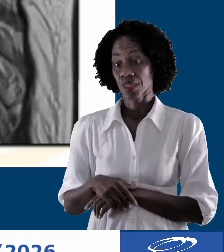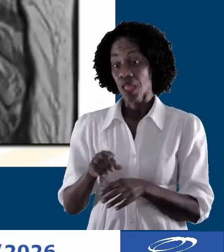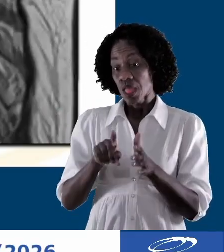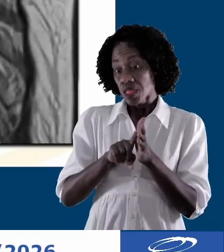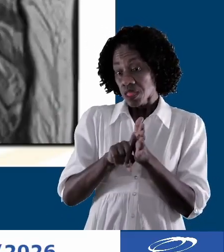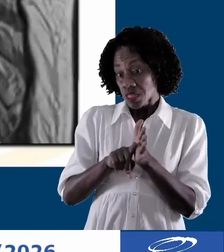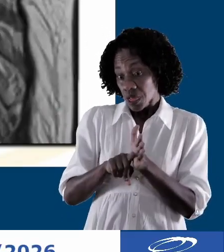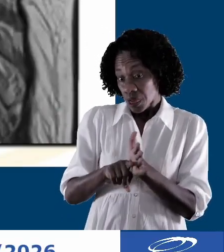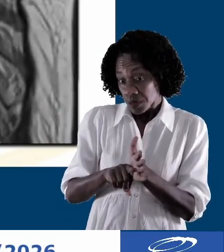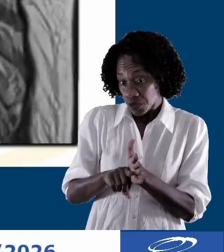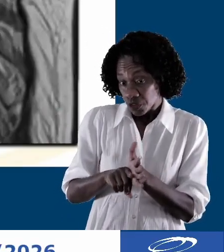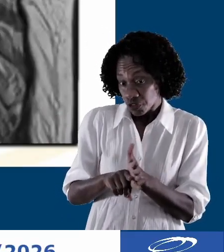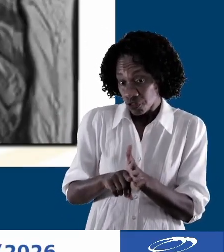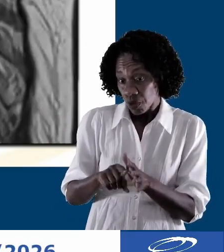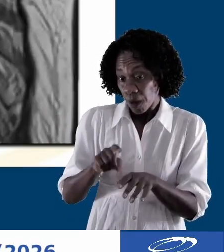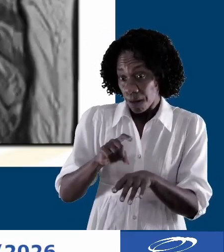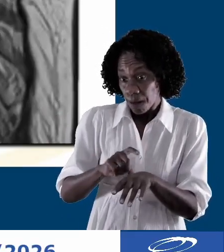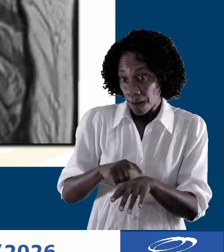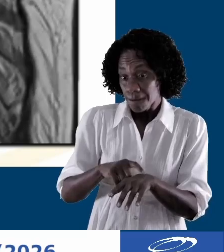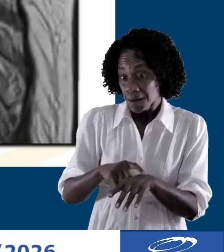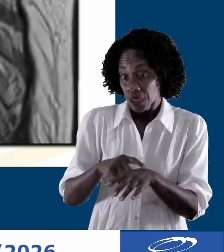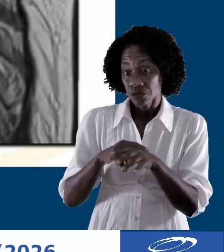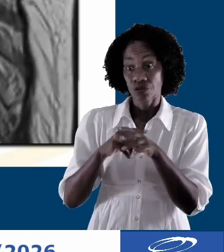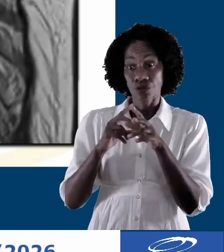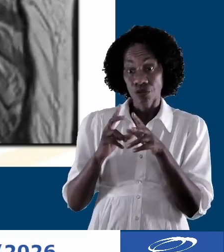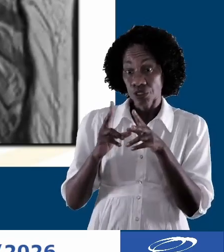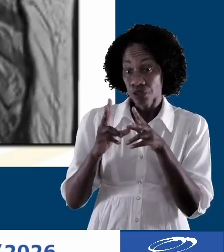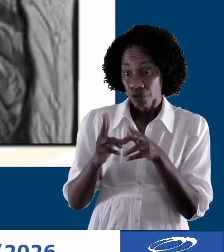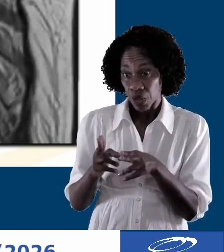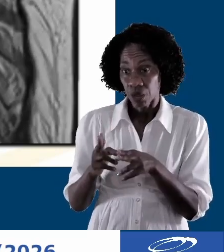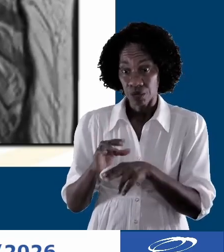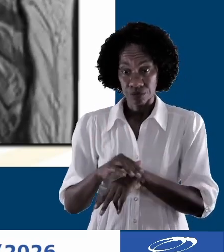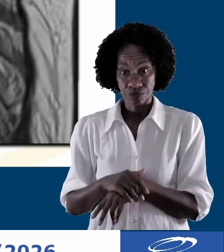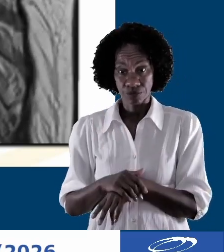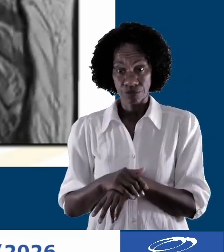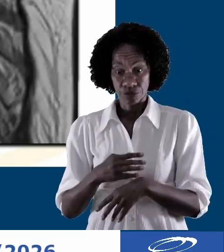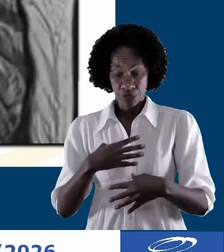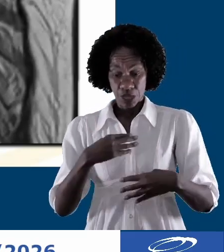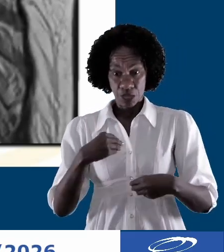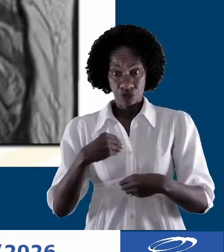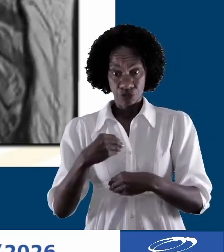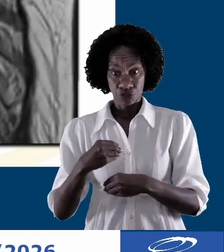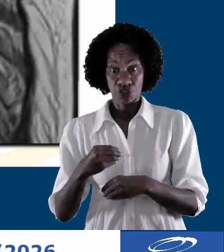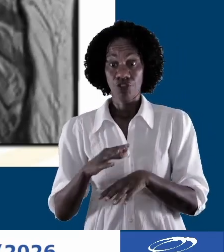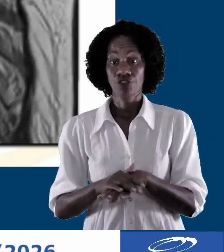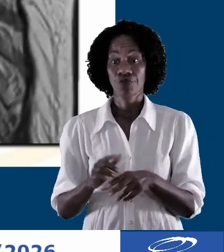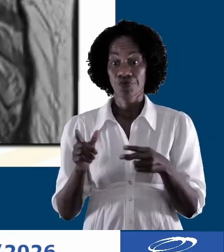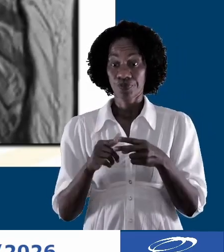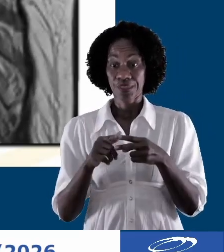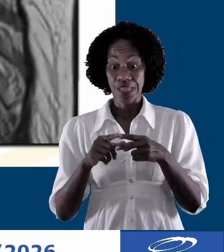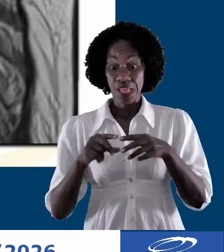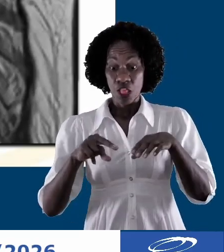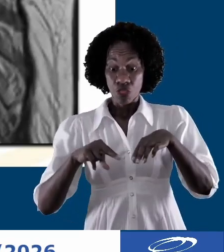momento. O raio-x, a gente tem dificuldade de ver a lesão, e na tomografia e ressonância, a gente vê claramente as alterações.